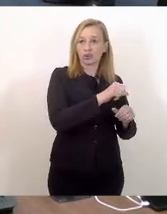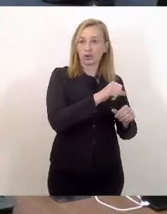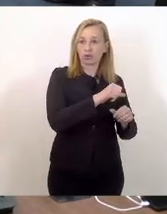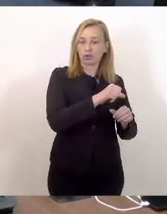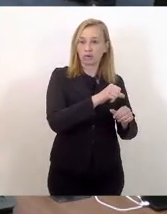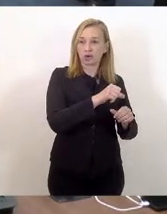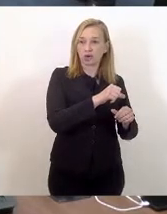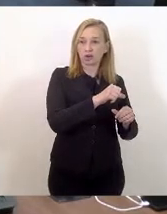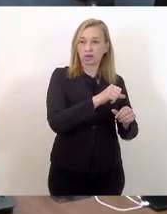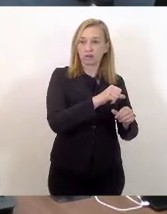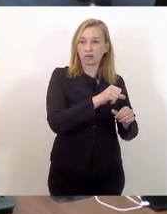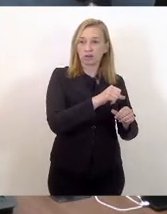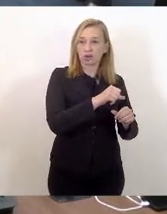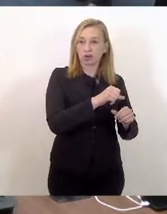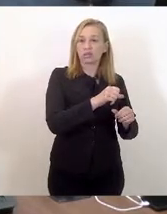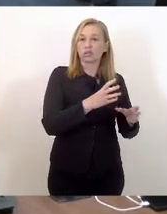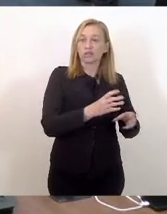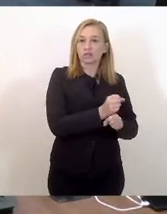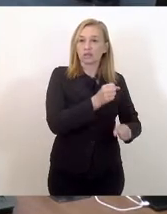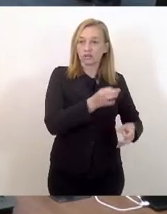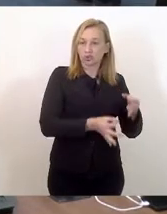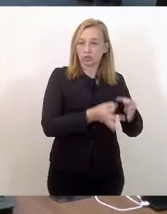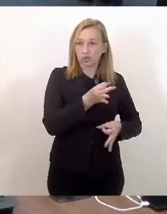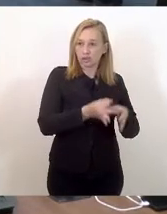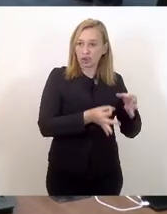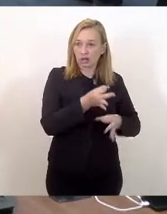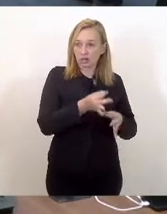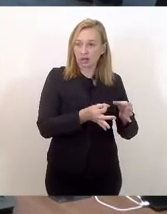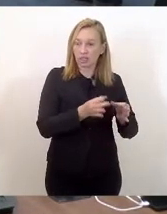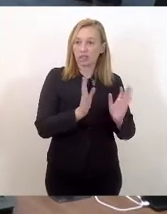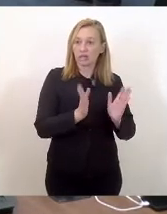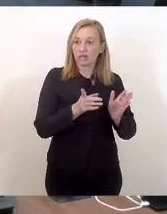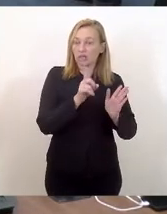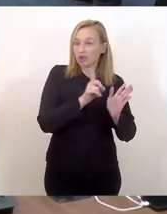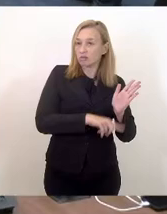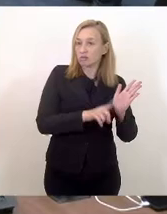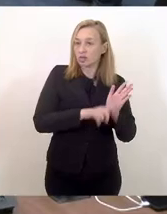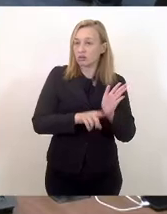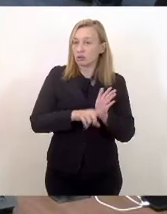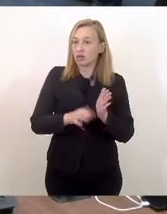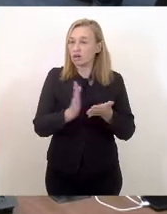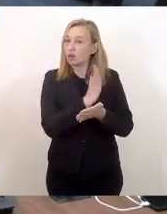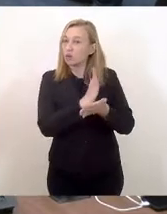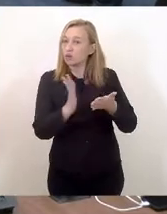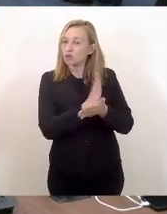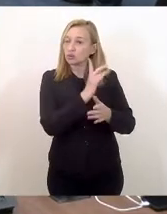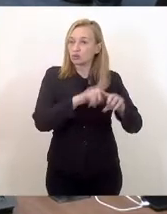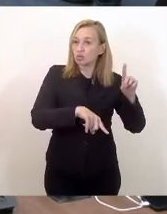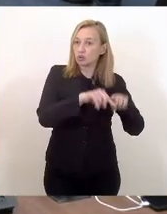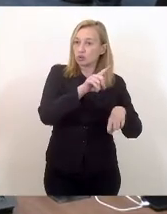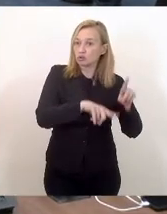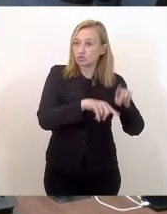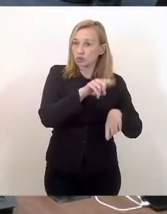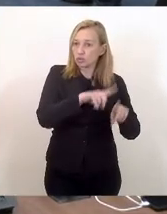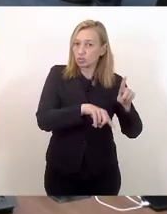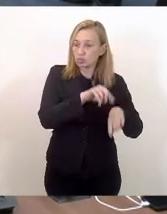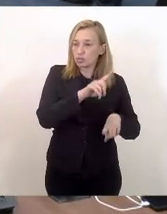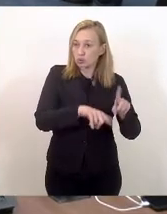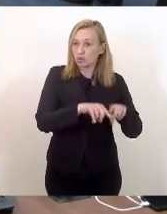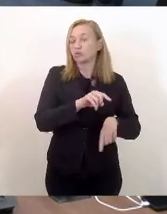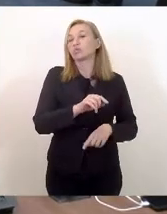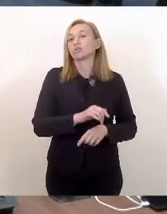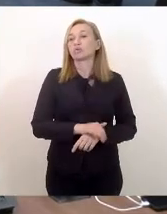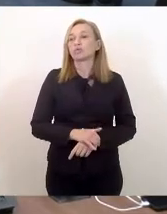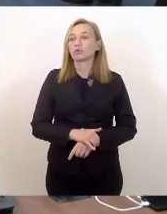O Congresso também tem essa questão, que é desonerar alguns itens e tem que aumentar, no caso, o imposto, por exemplo,